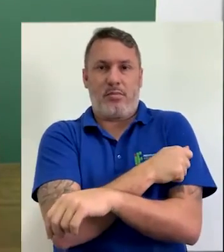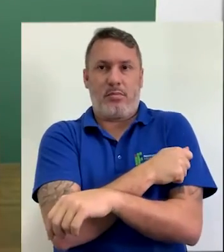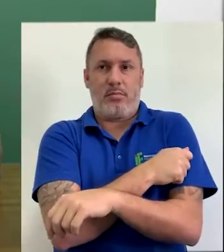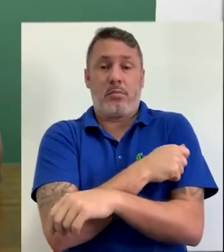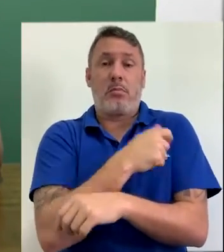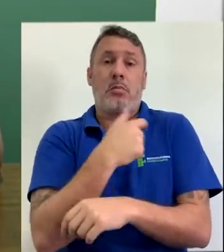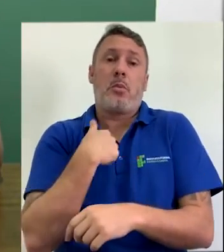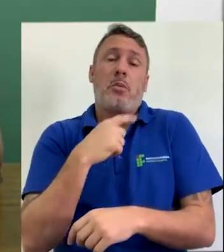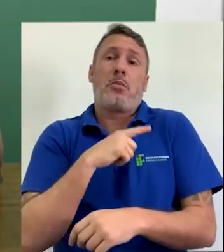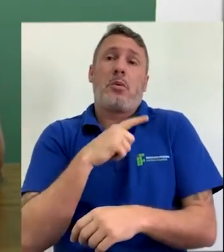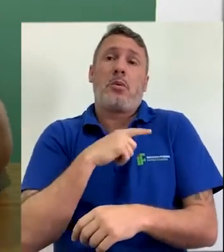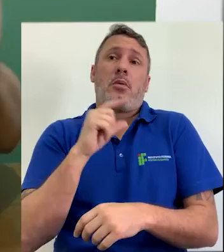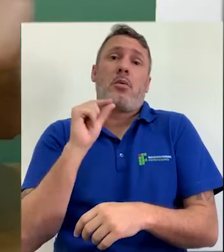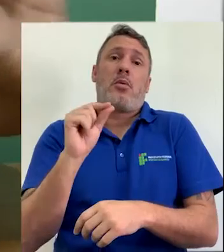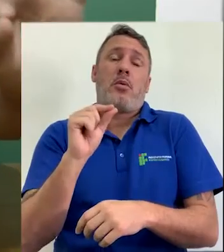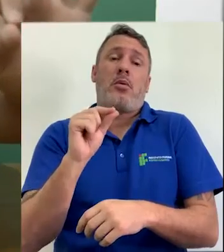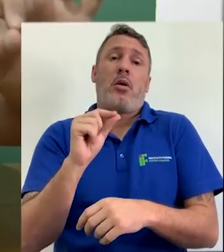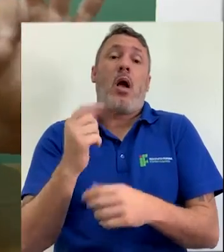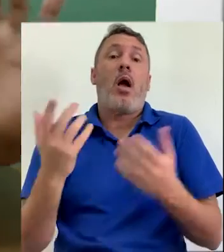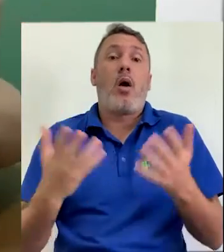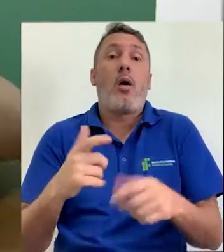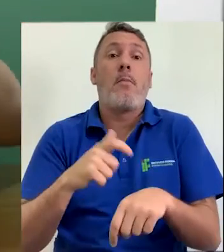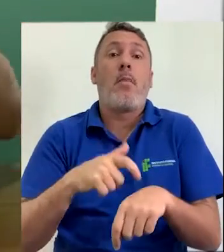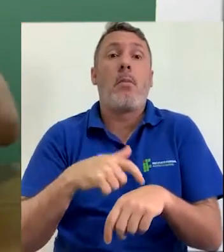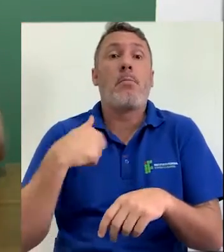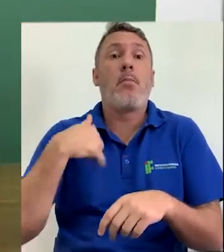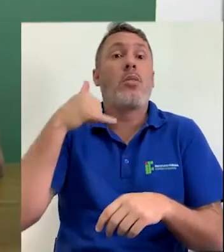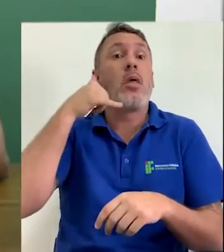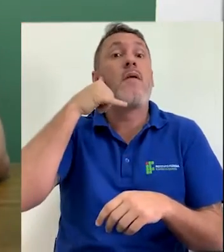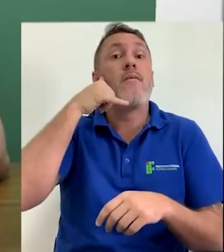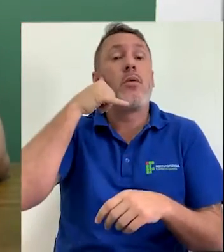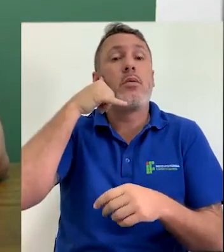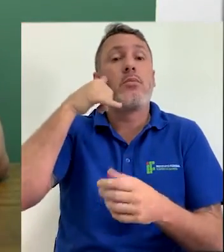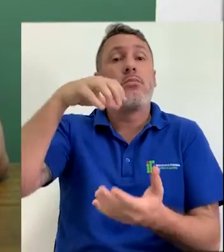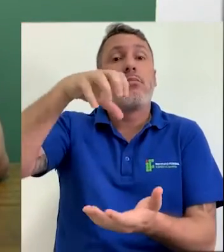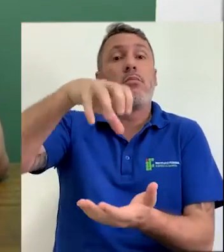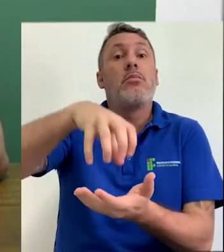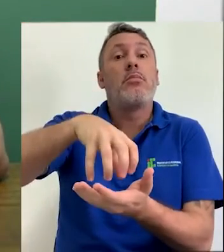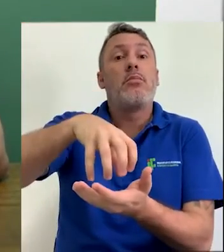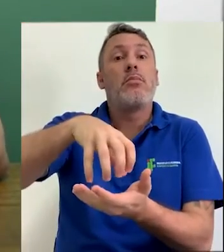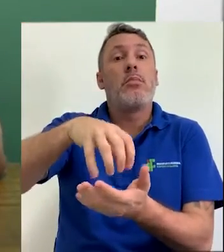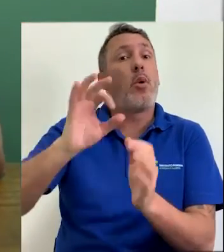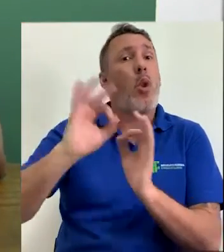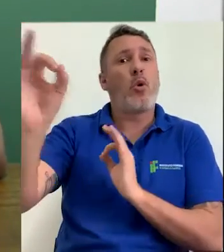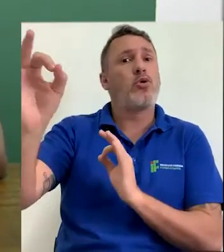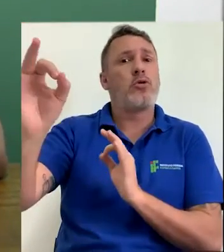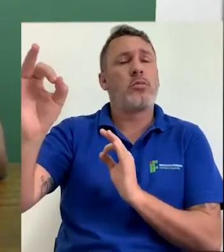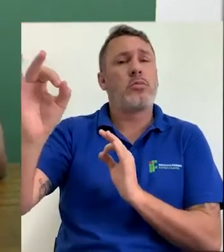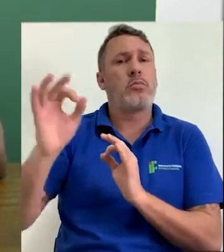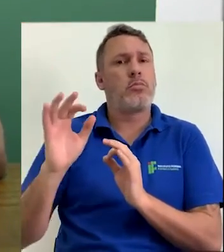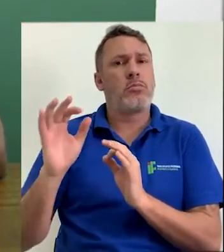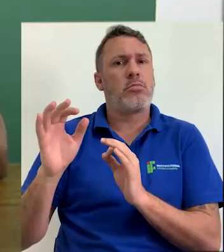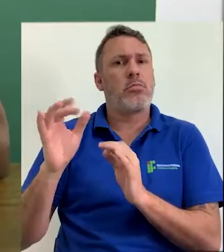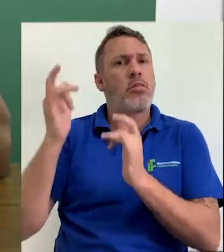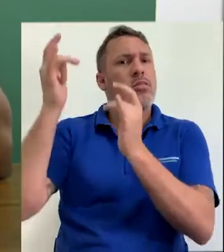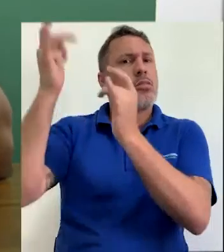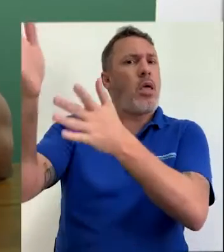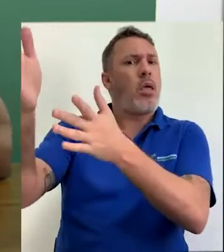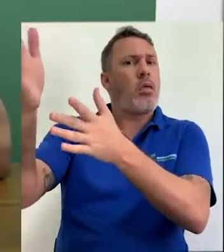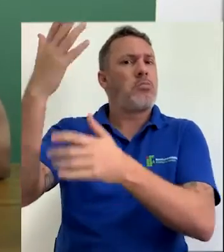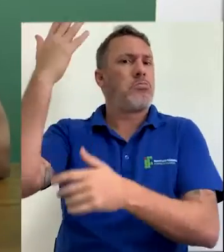que eu estou momentaneamente longe do meu smartphone. Eu sei que